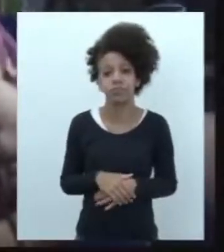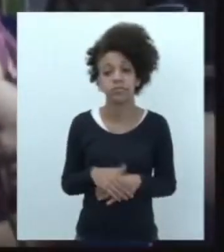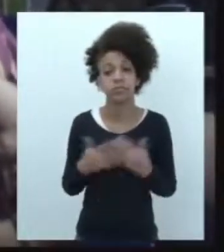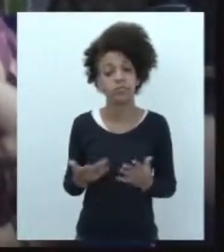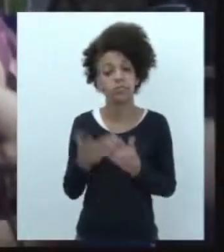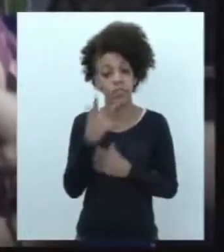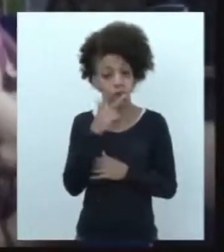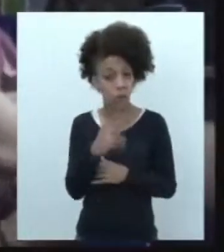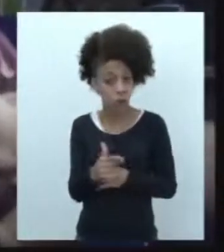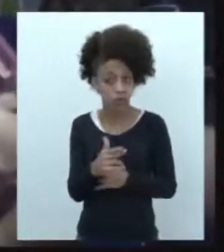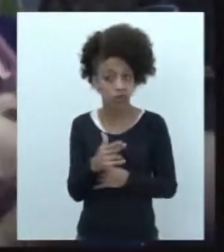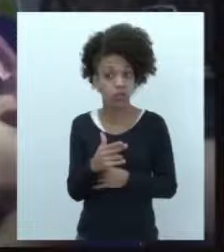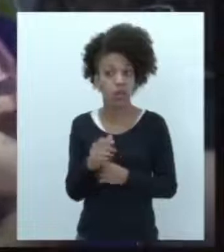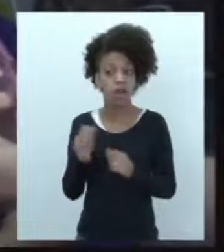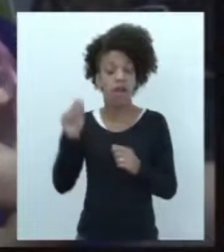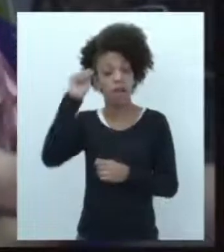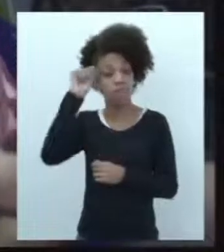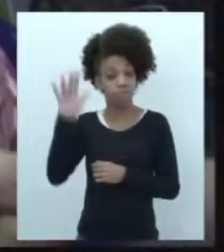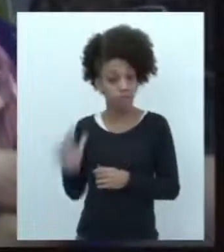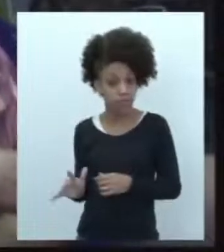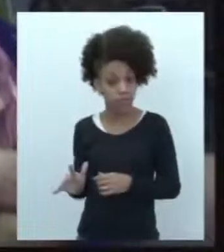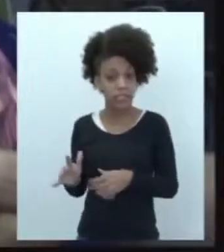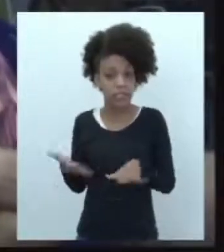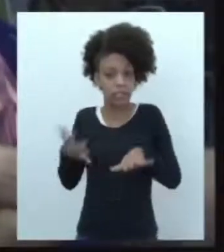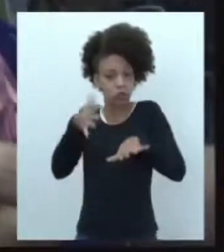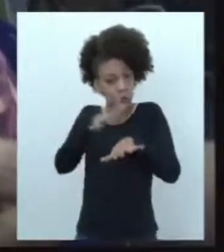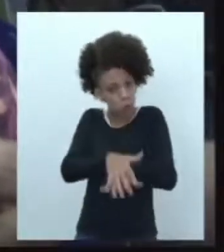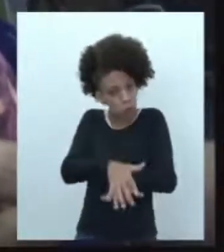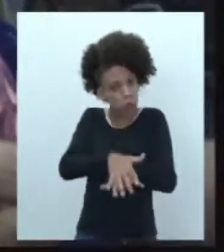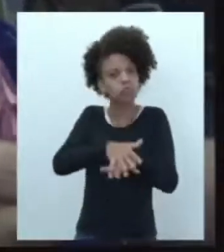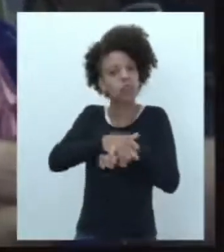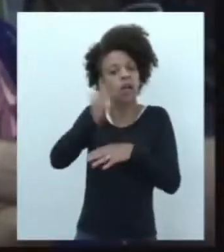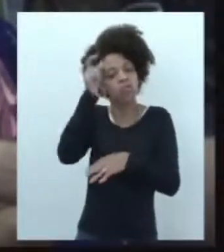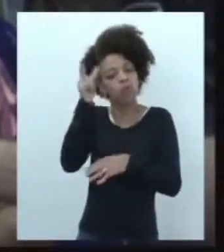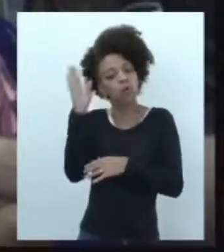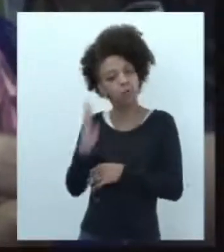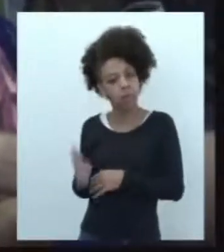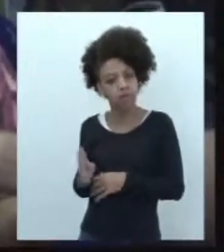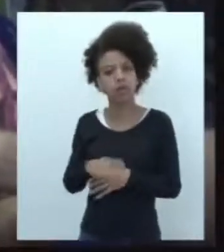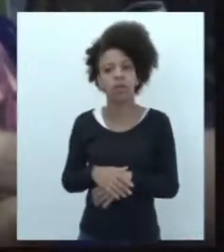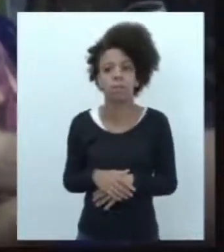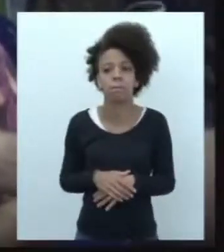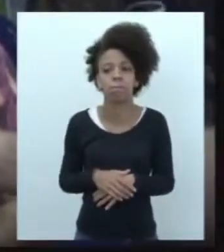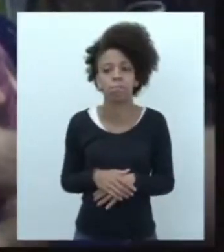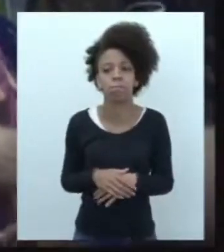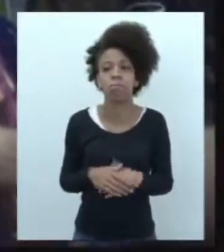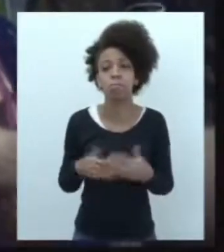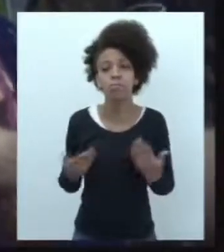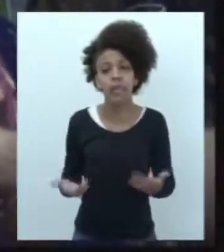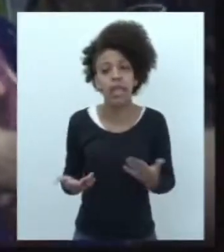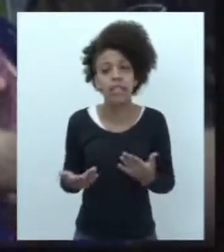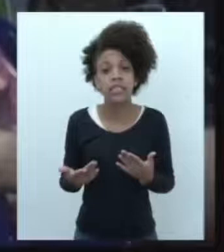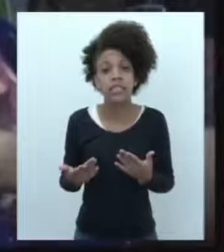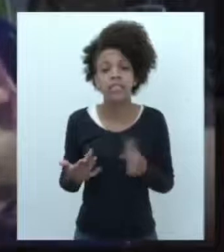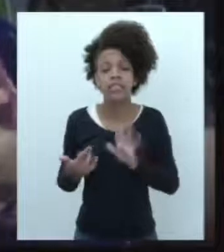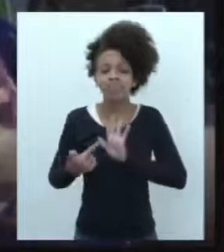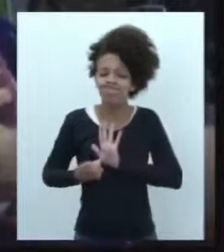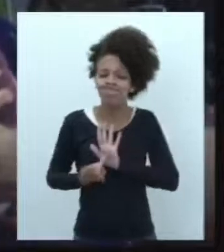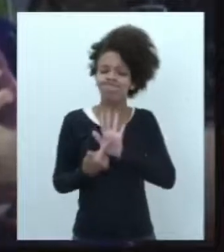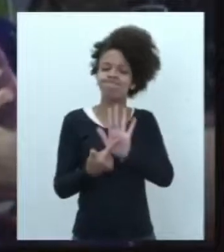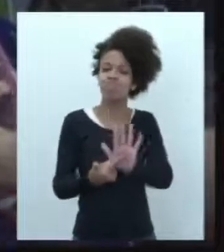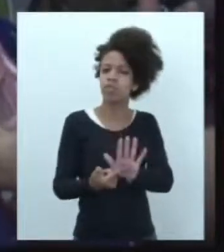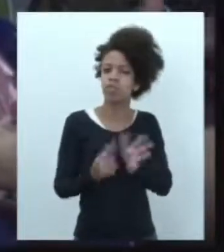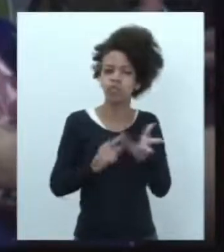O que eu acho é que essa africanidade, ela está intrínseca na cultura popular brasileira, né? E ela se manifesta de